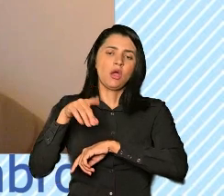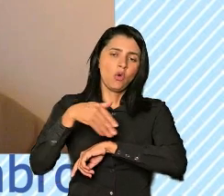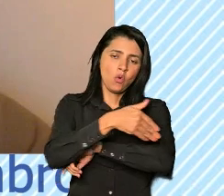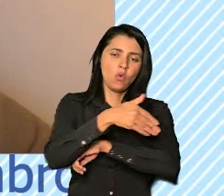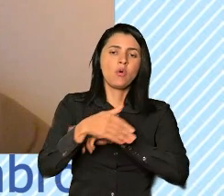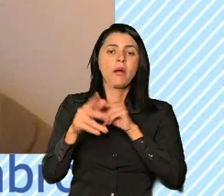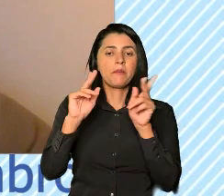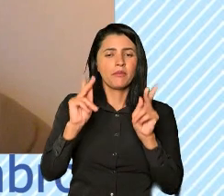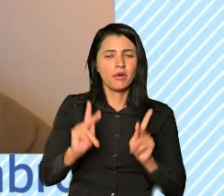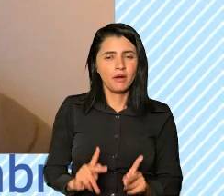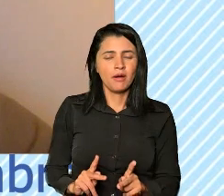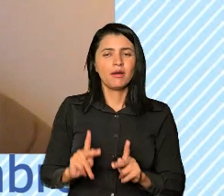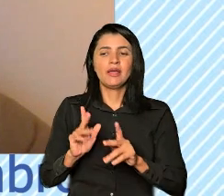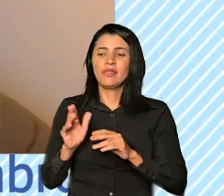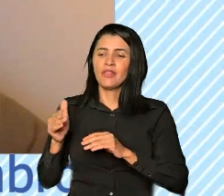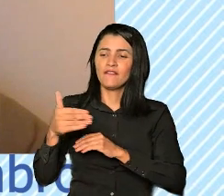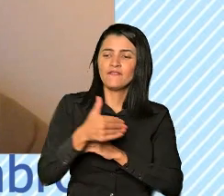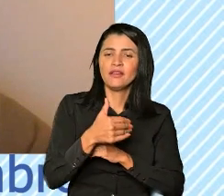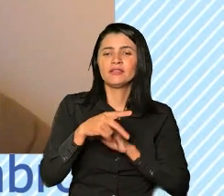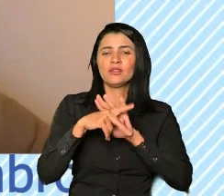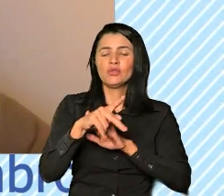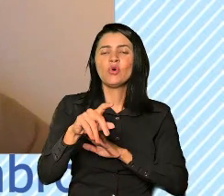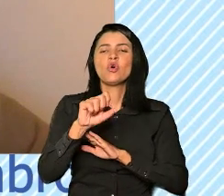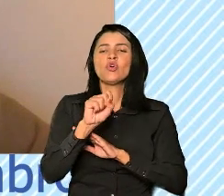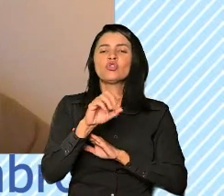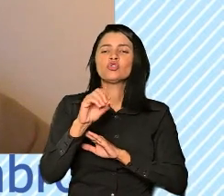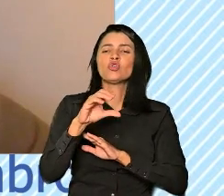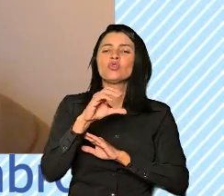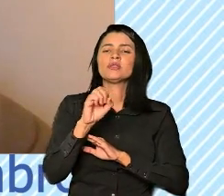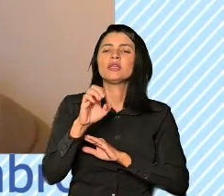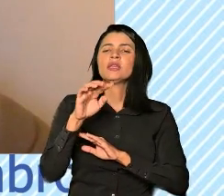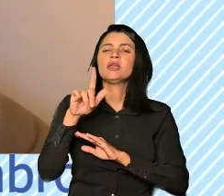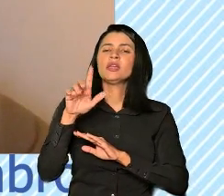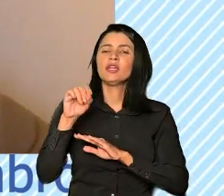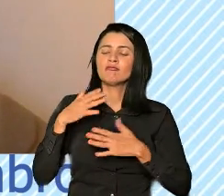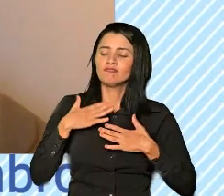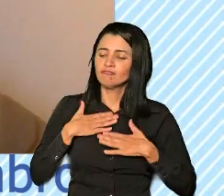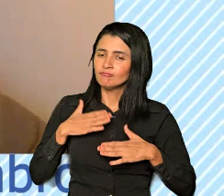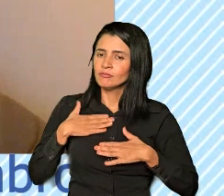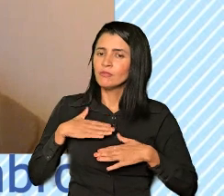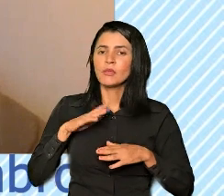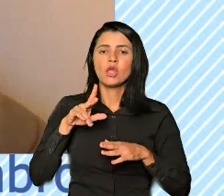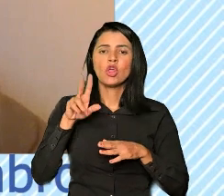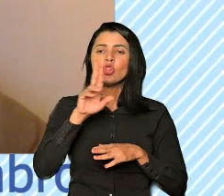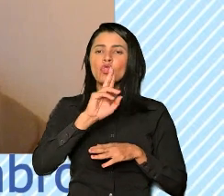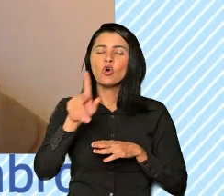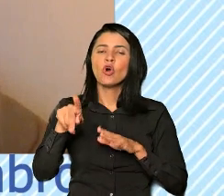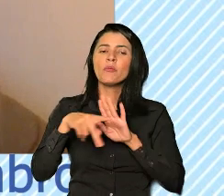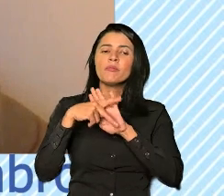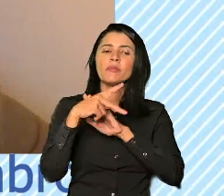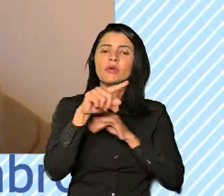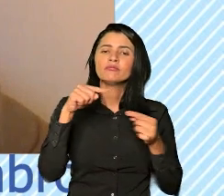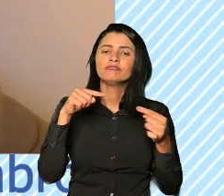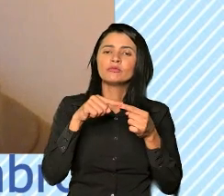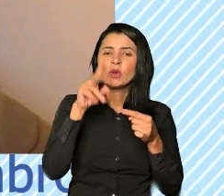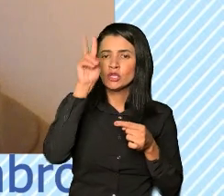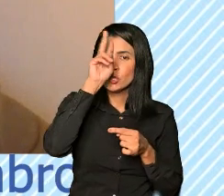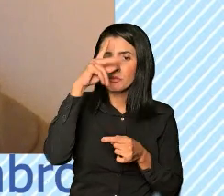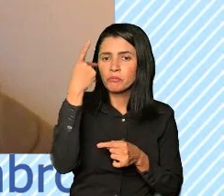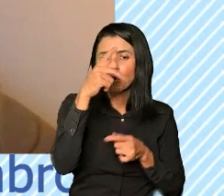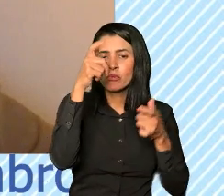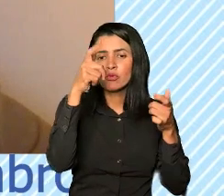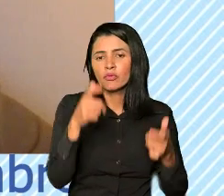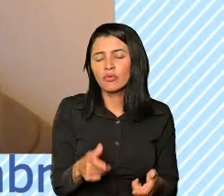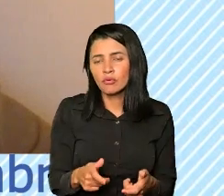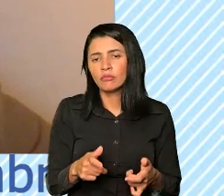do Sossego, né? Eram nomes que diziam muito mais respeito à história do local. Exatamente. E muitas